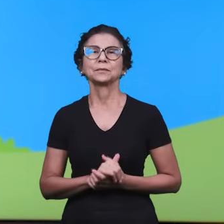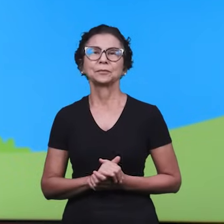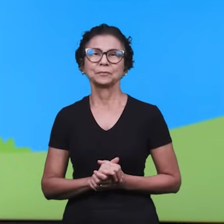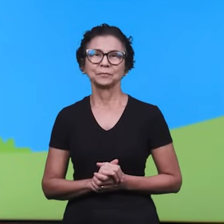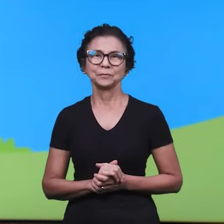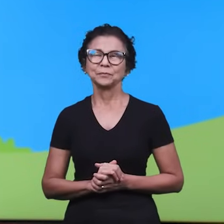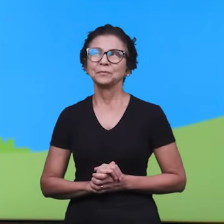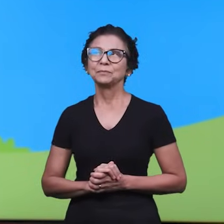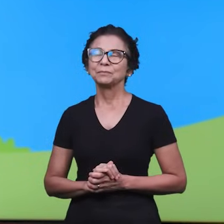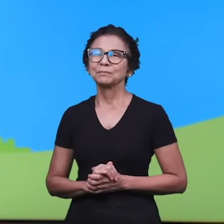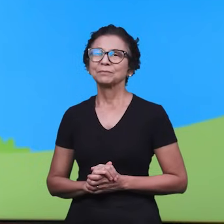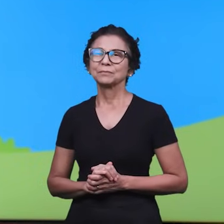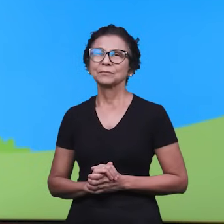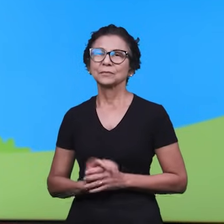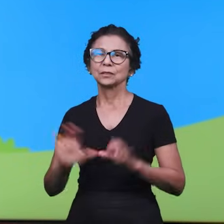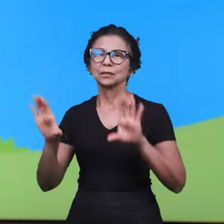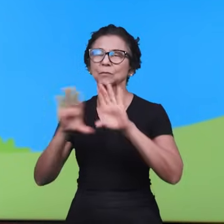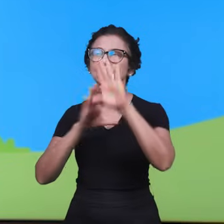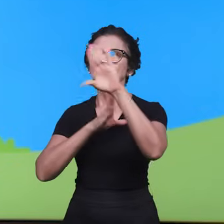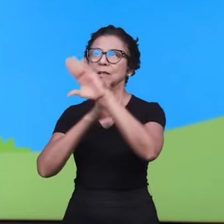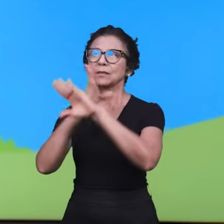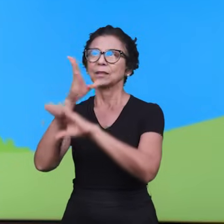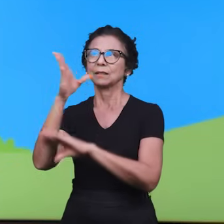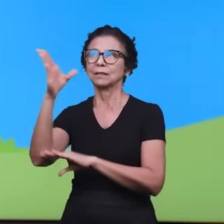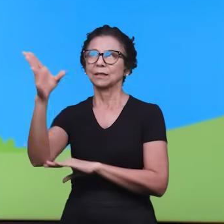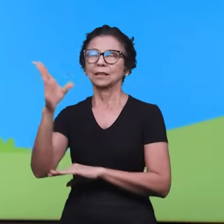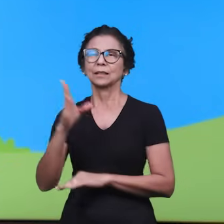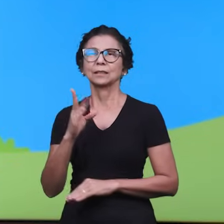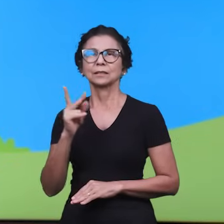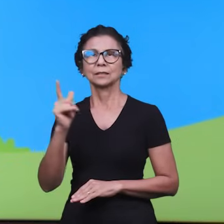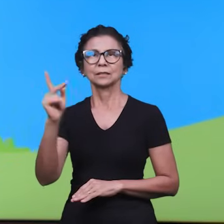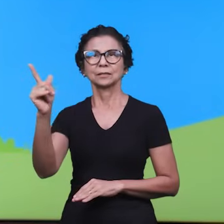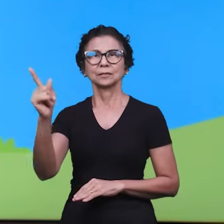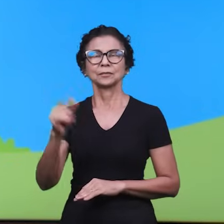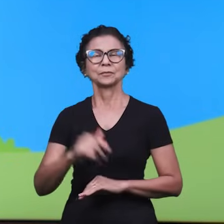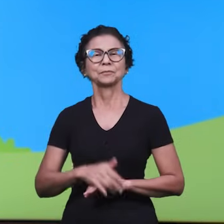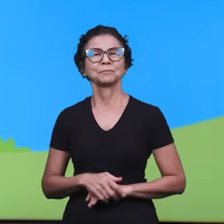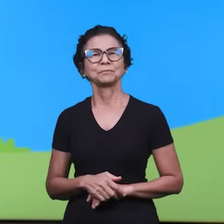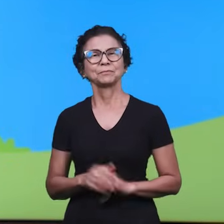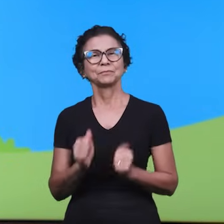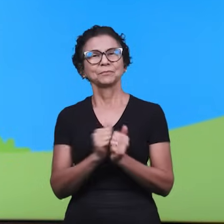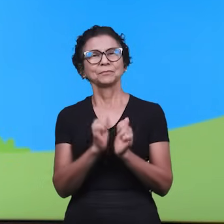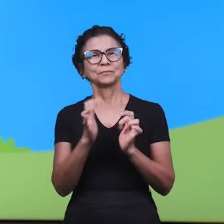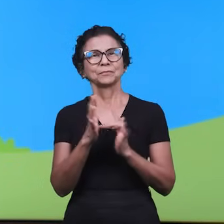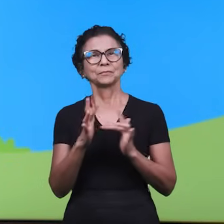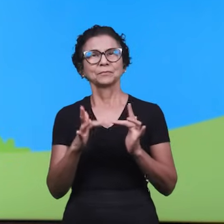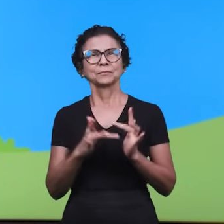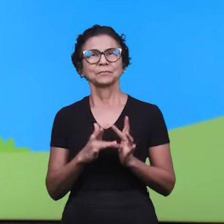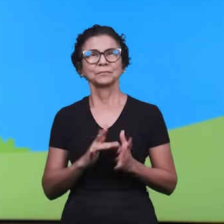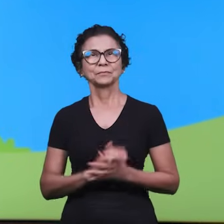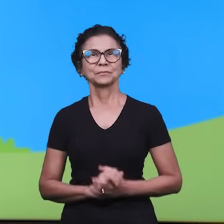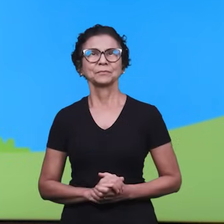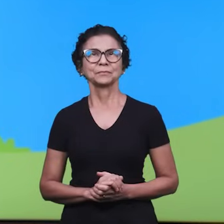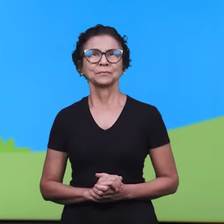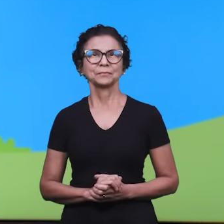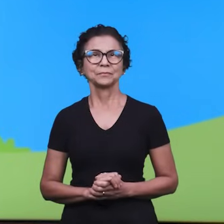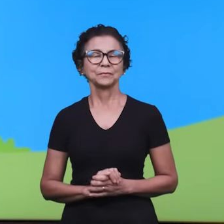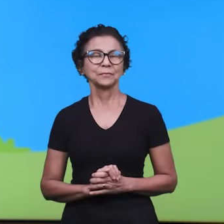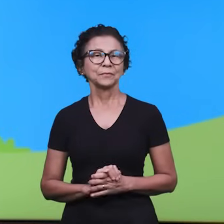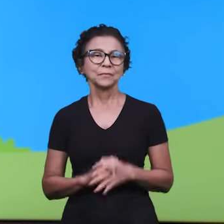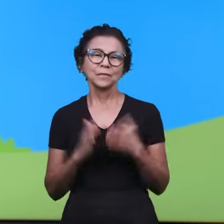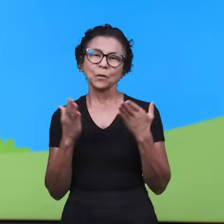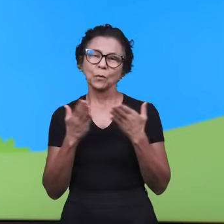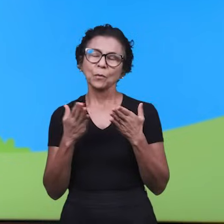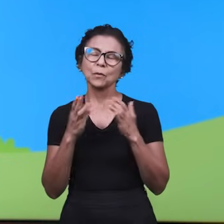breve, nós vamos comer da árvore da vida e viver para sempre com Jesus. Então, queridos, só nos